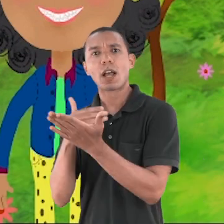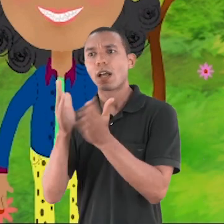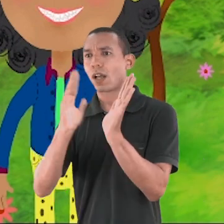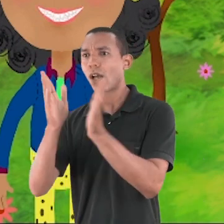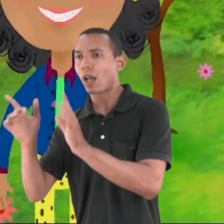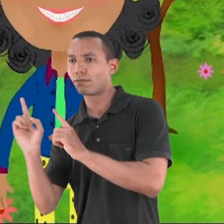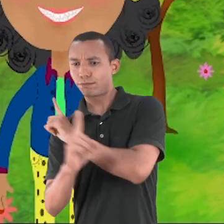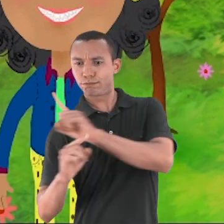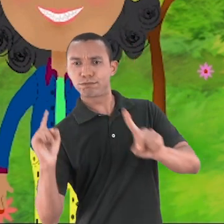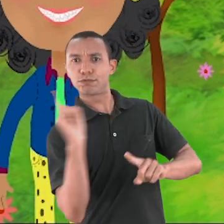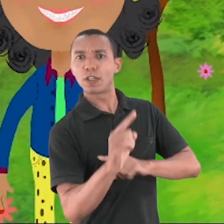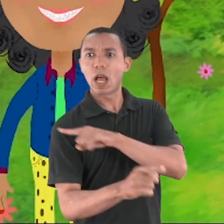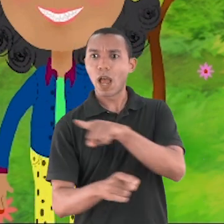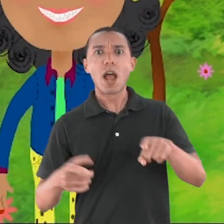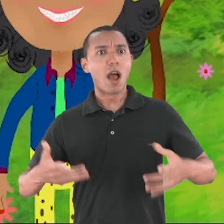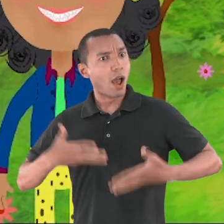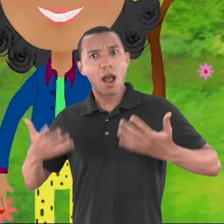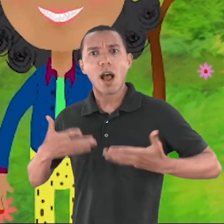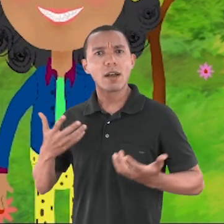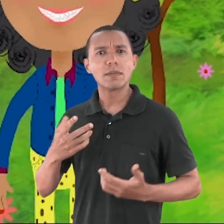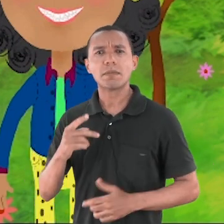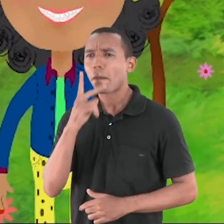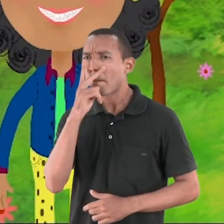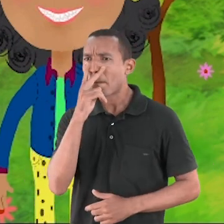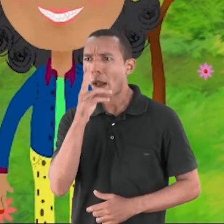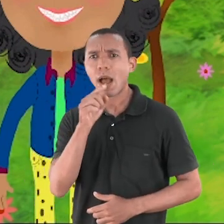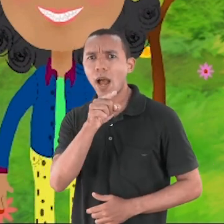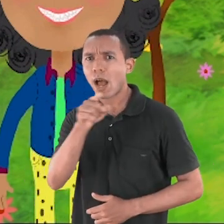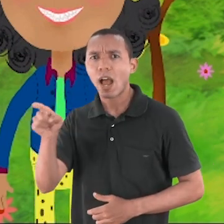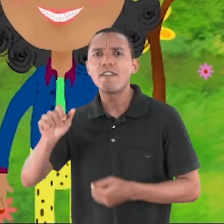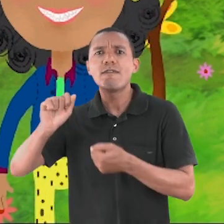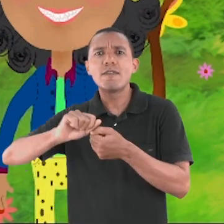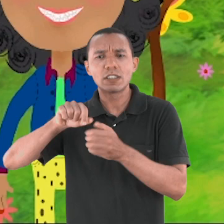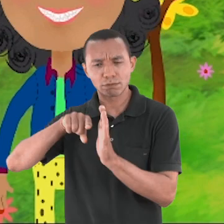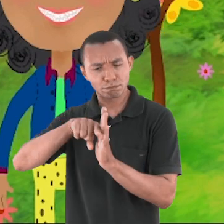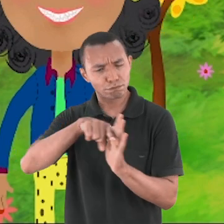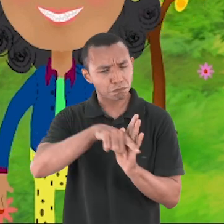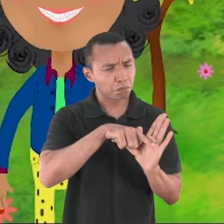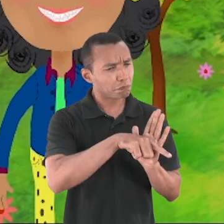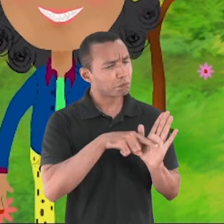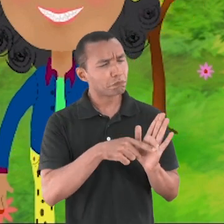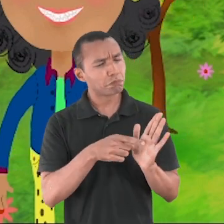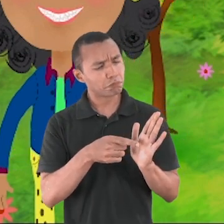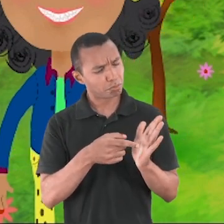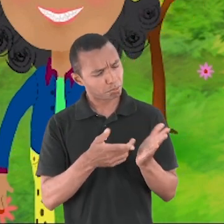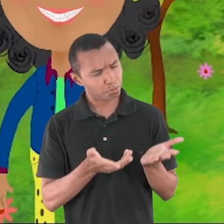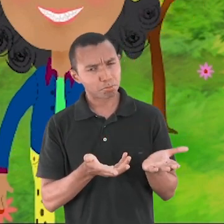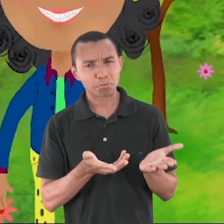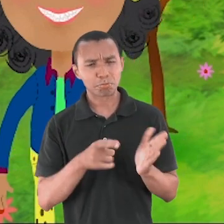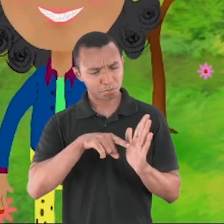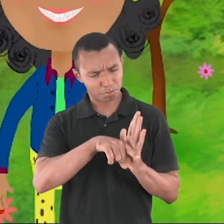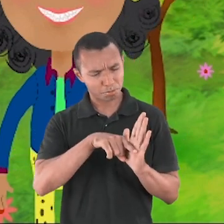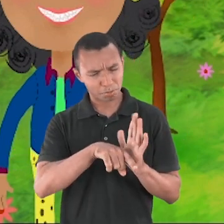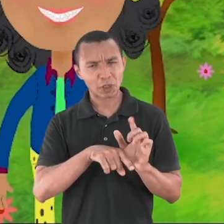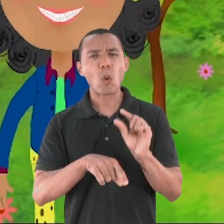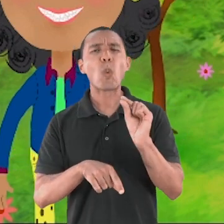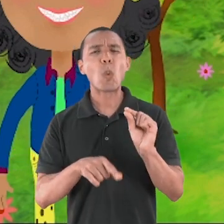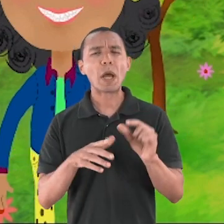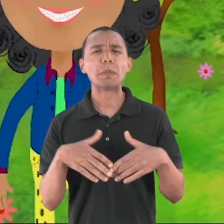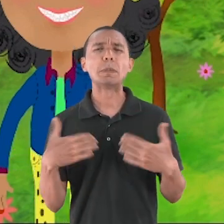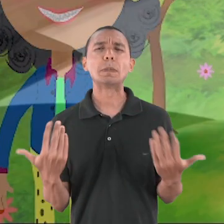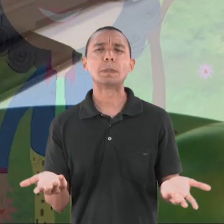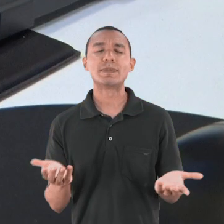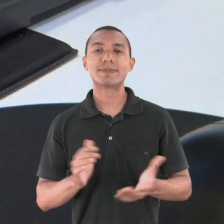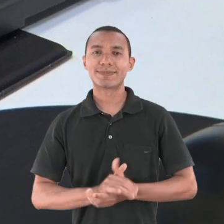super felizes. Parece que eles estavam fazendo um atal de pesquisa. O que será uma